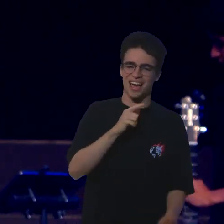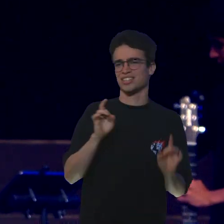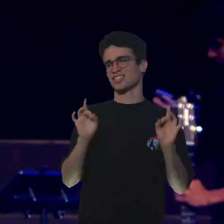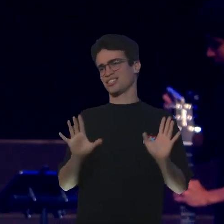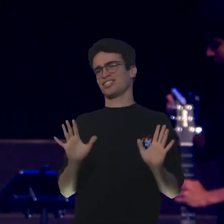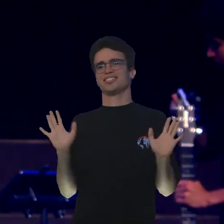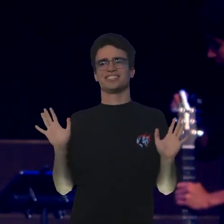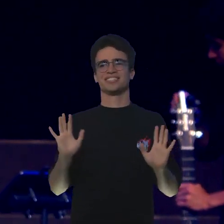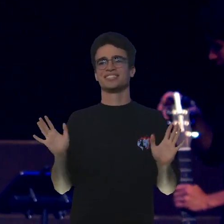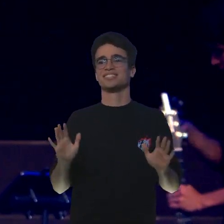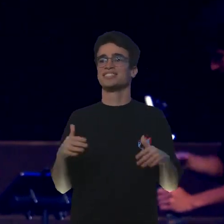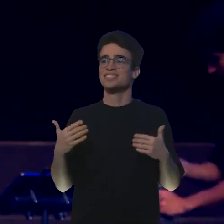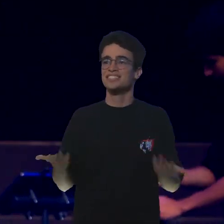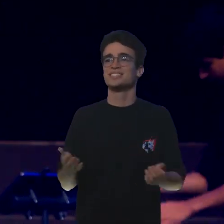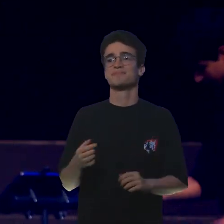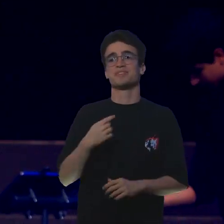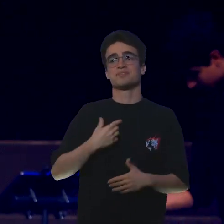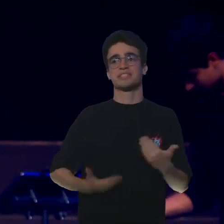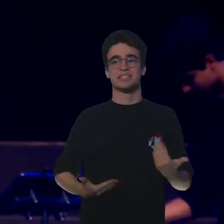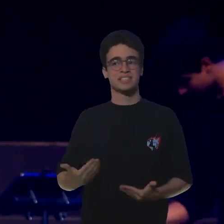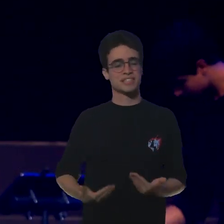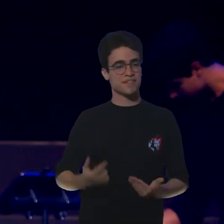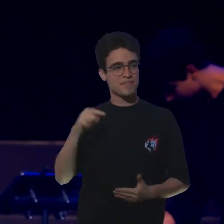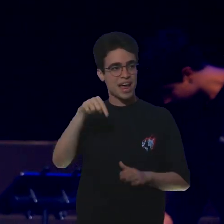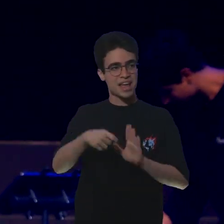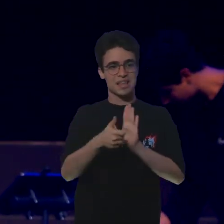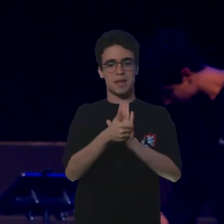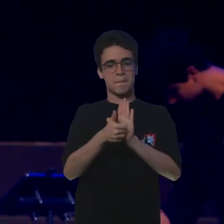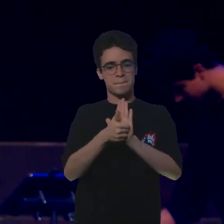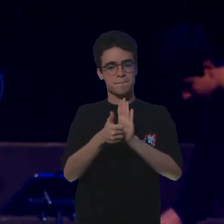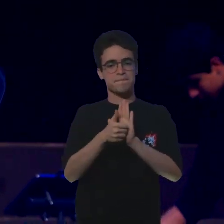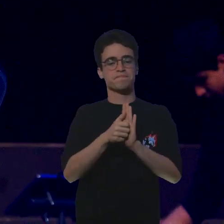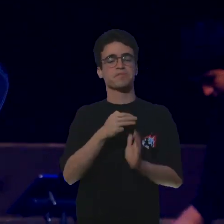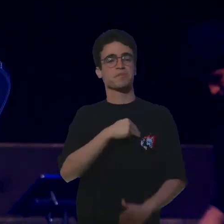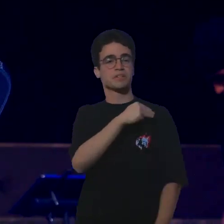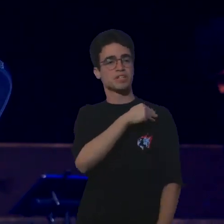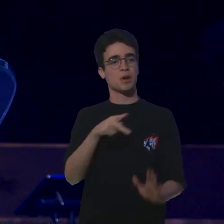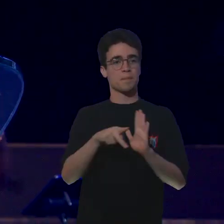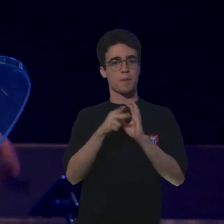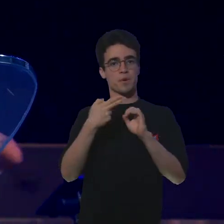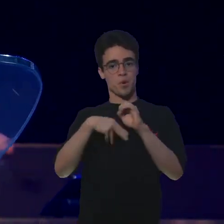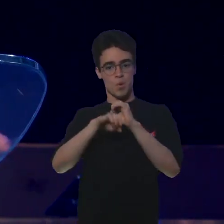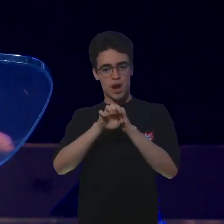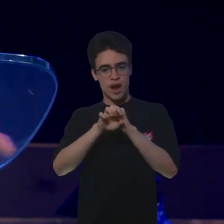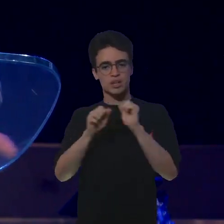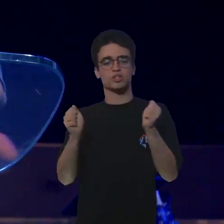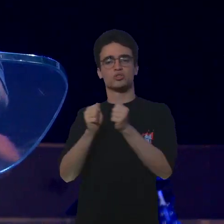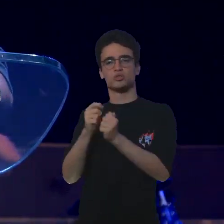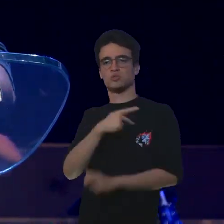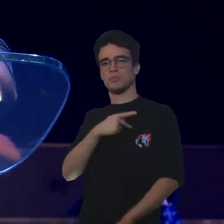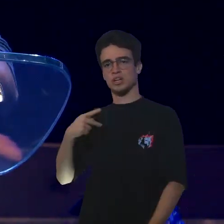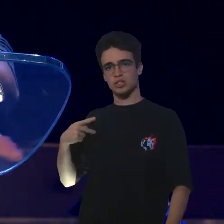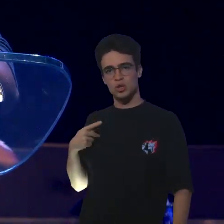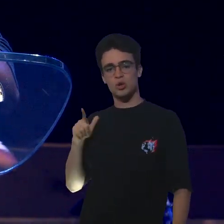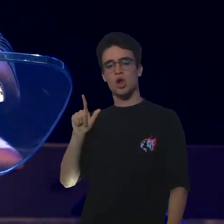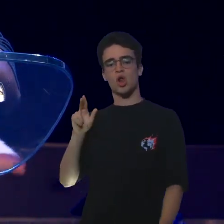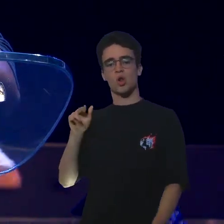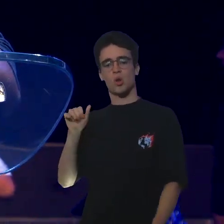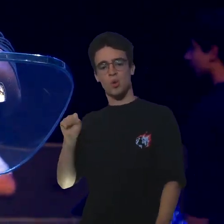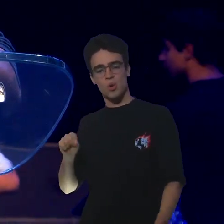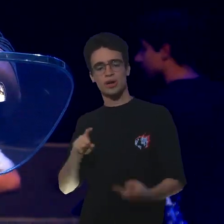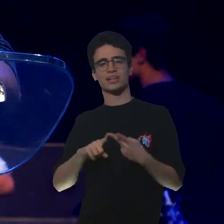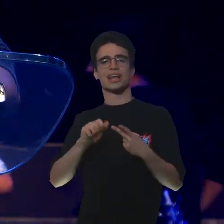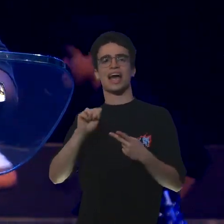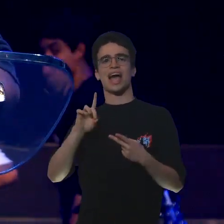isso. Sirvo aqui na igreja, no Ministério One, juntamente com o pastor Lucas Dutra,